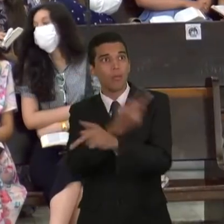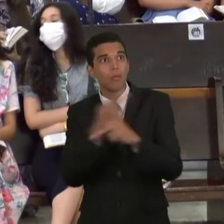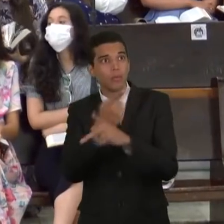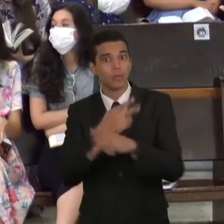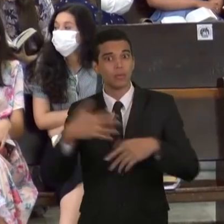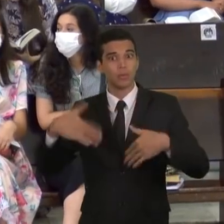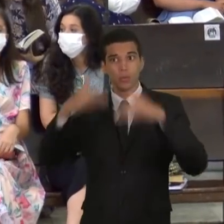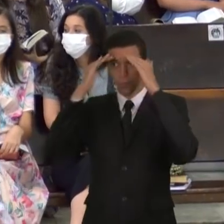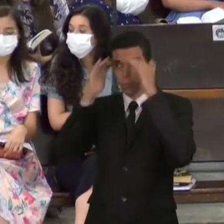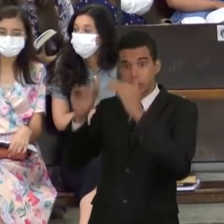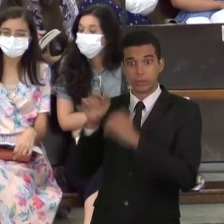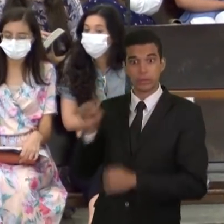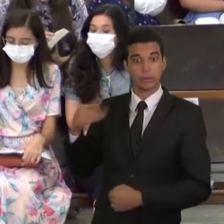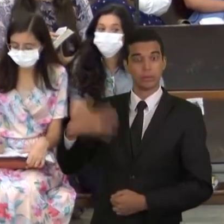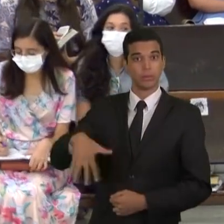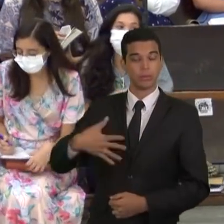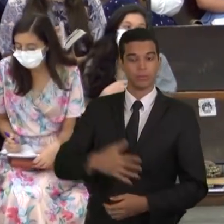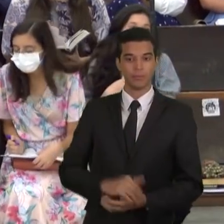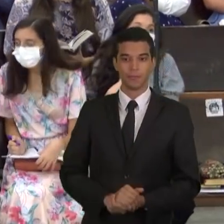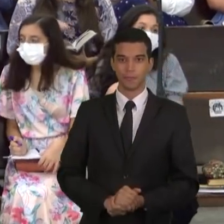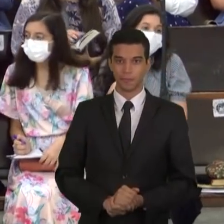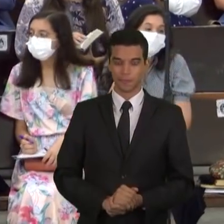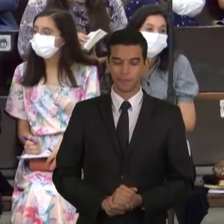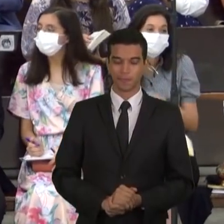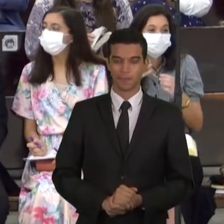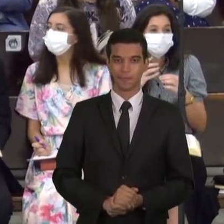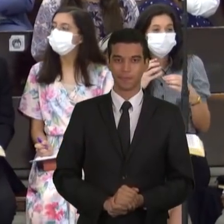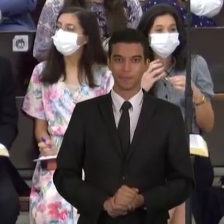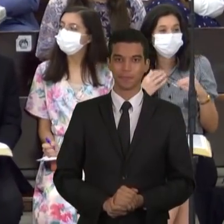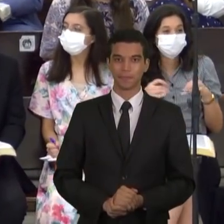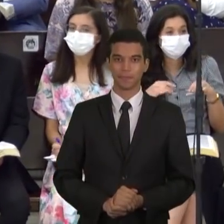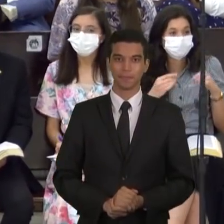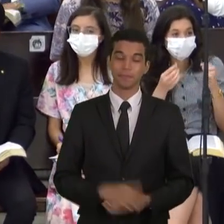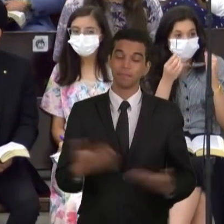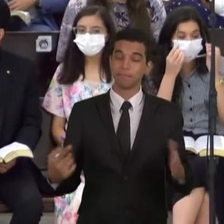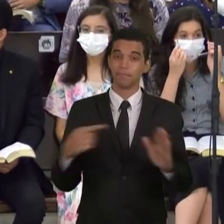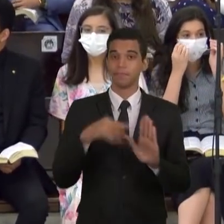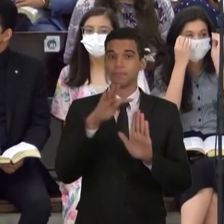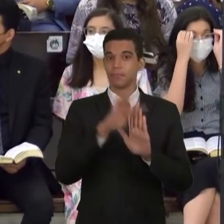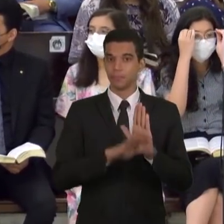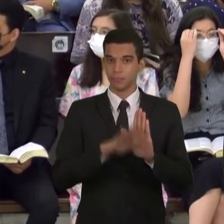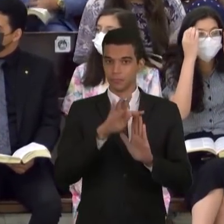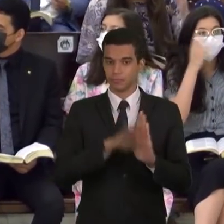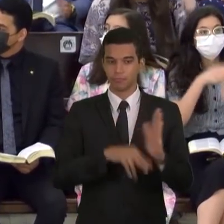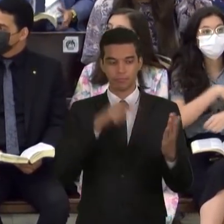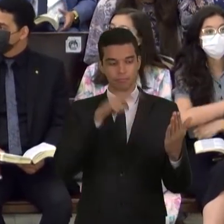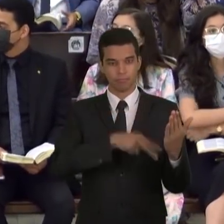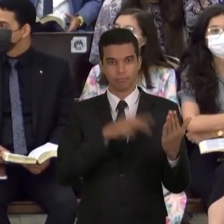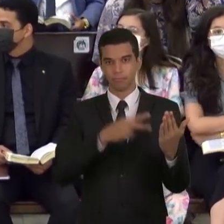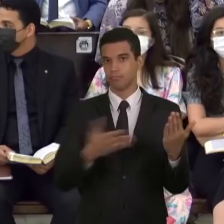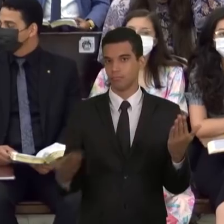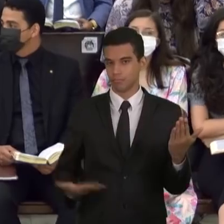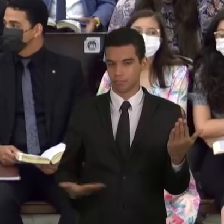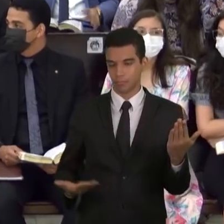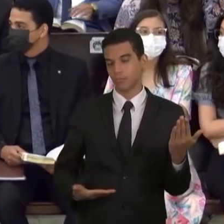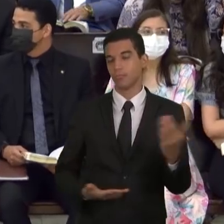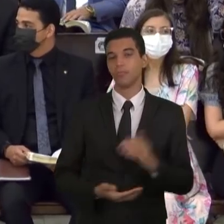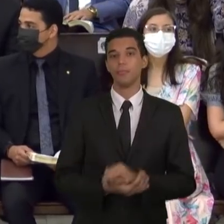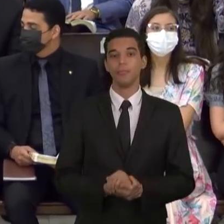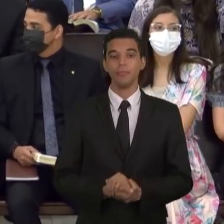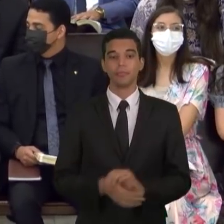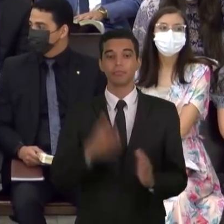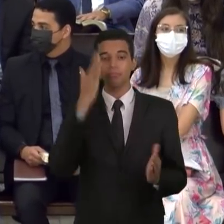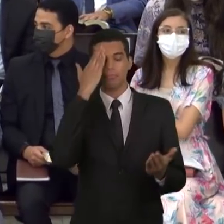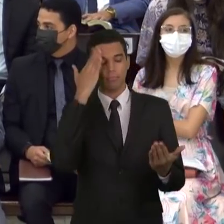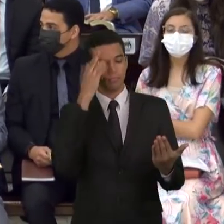meus amados irmãos quando nós é observamos o texto em apreço que acabamos de ler